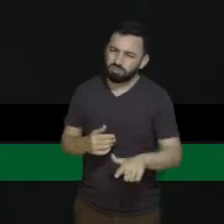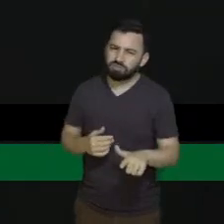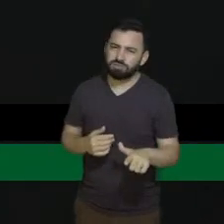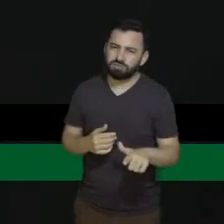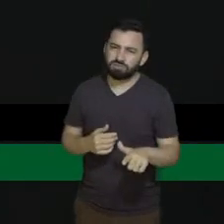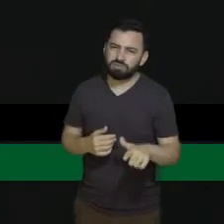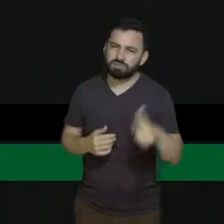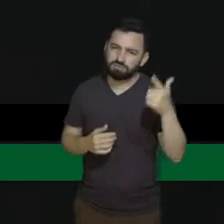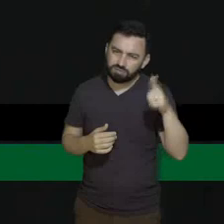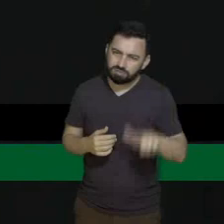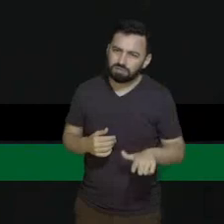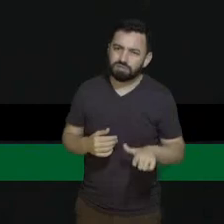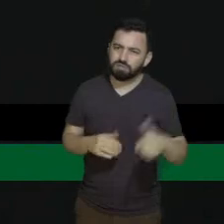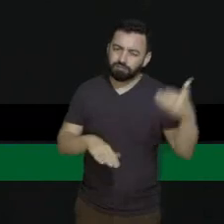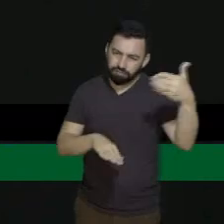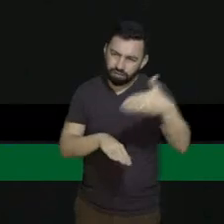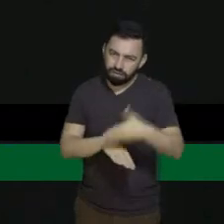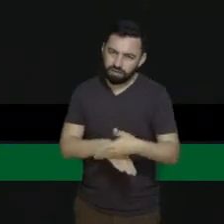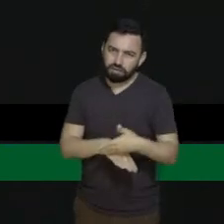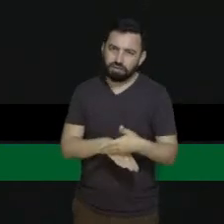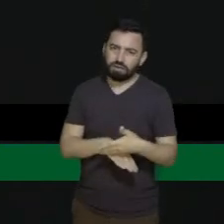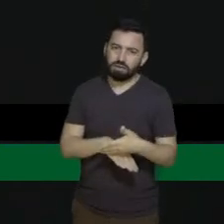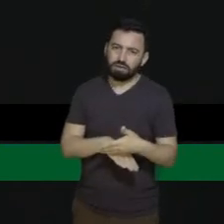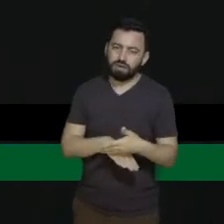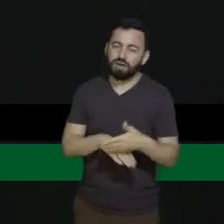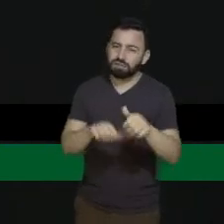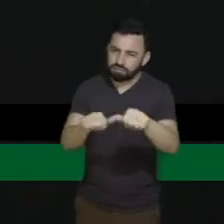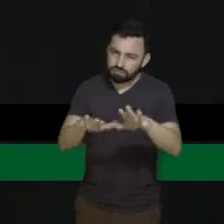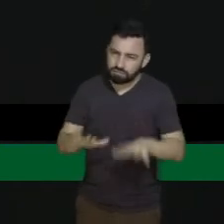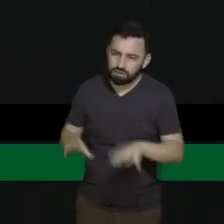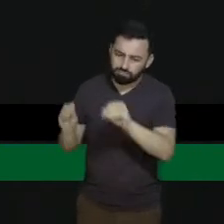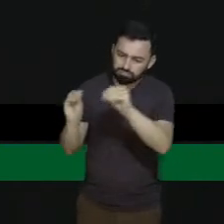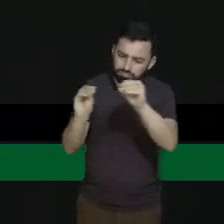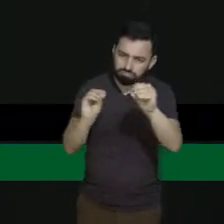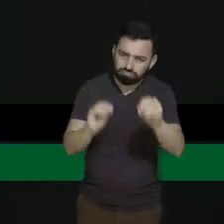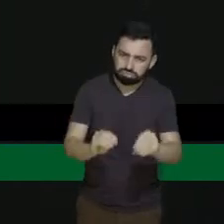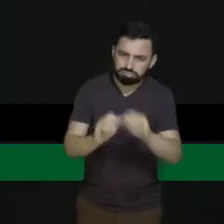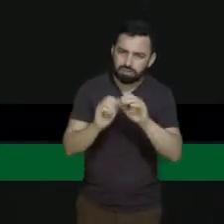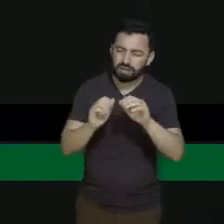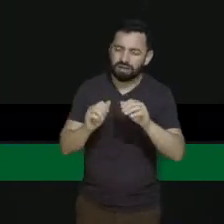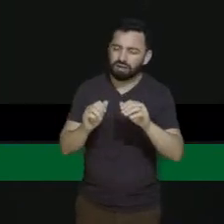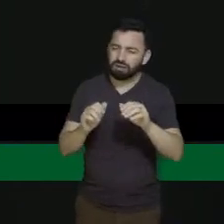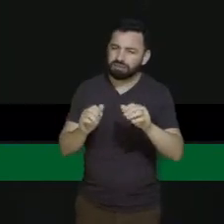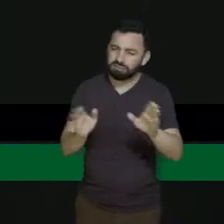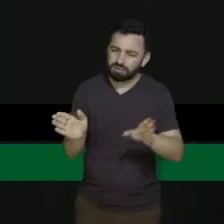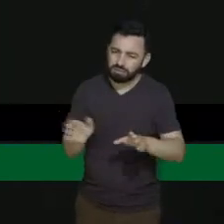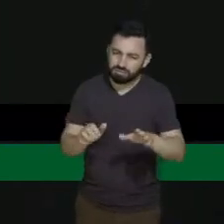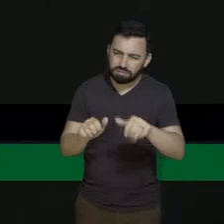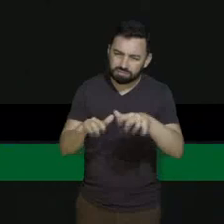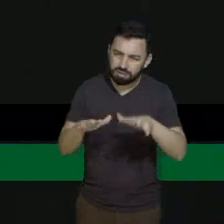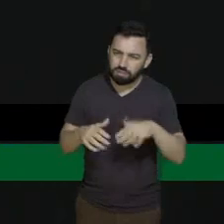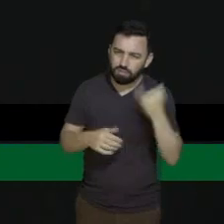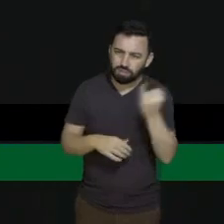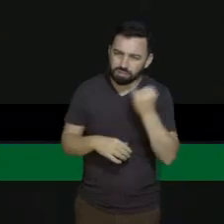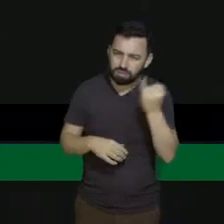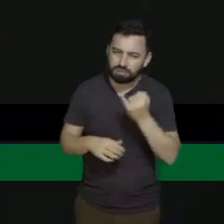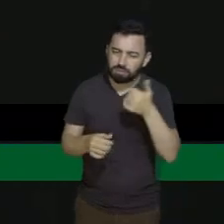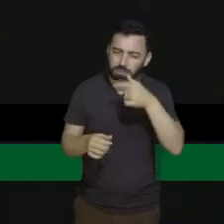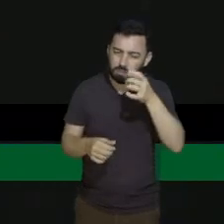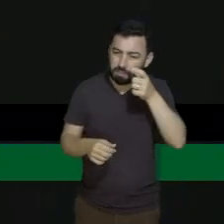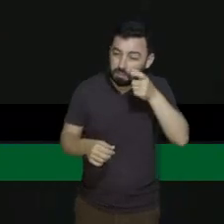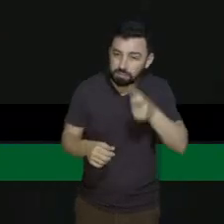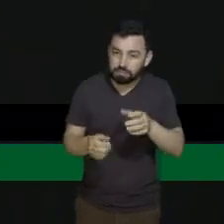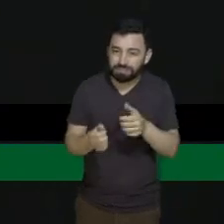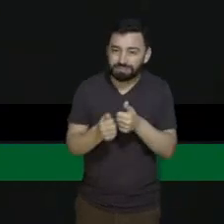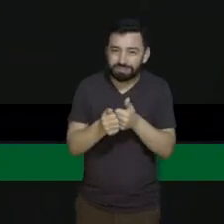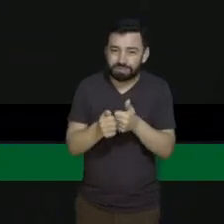Façam que venha novamente a sessão itinerante aqui para o Oeste de Santa Catarina para aproximar aquilo